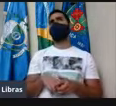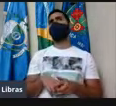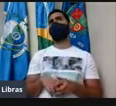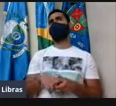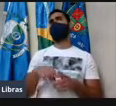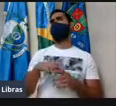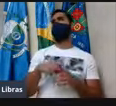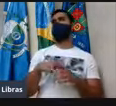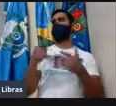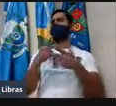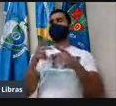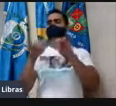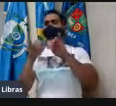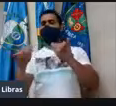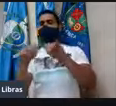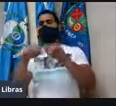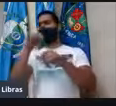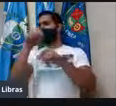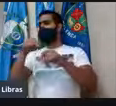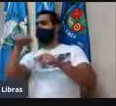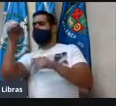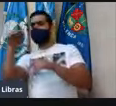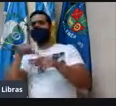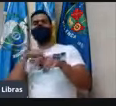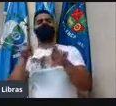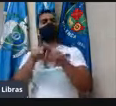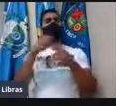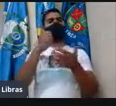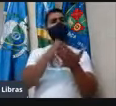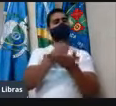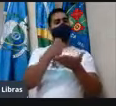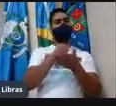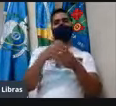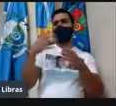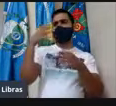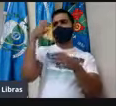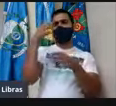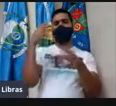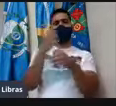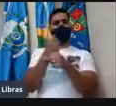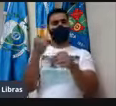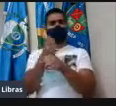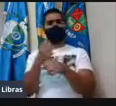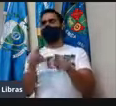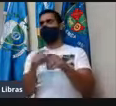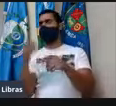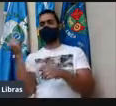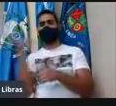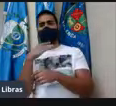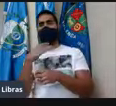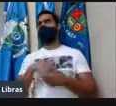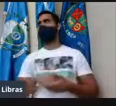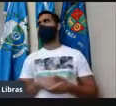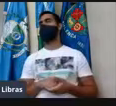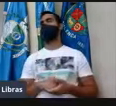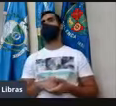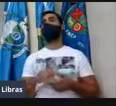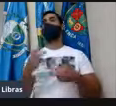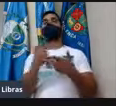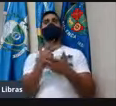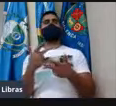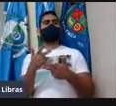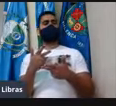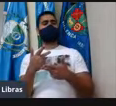tem dados estatísticos, você tem que ter uma base de cálculo totalmente atualizado, coisa que a